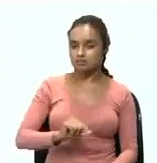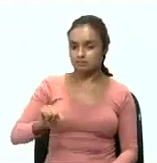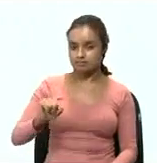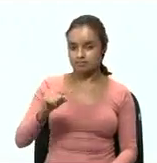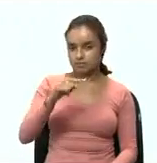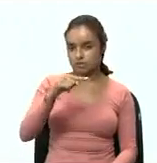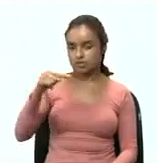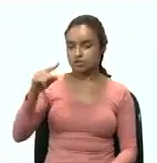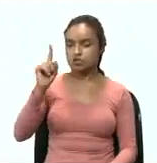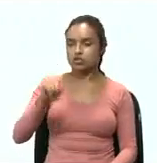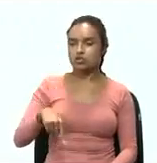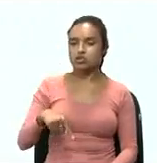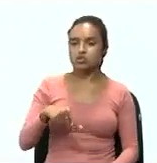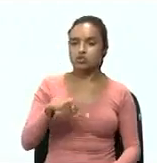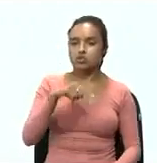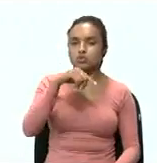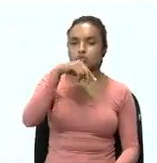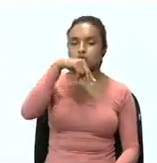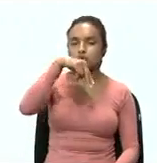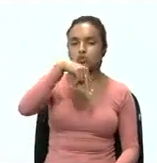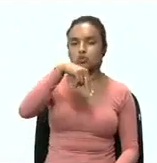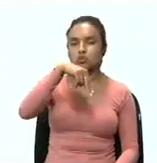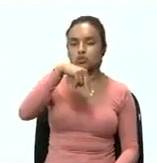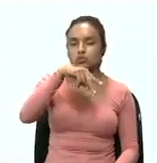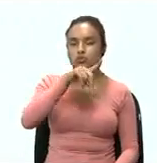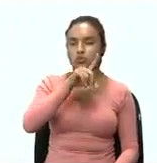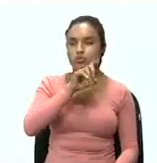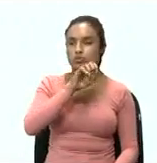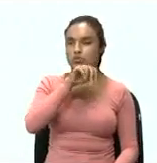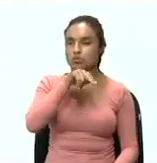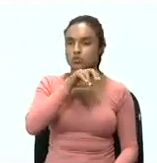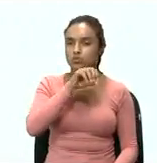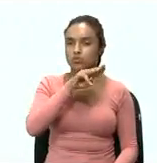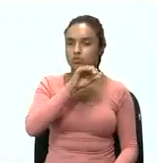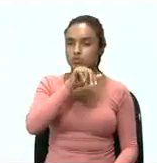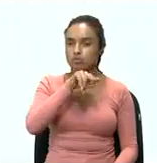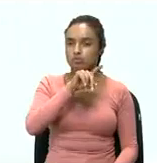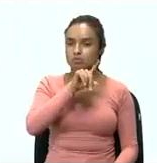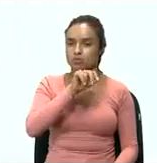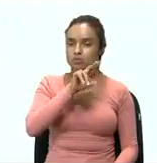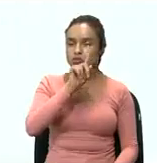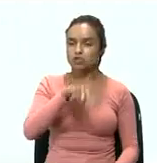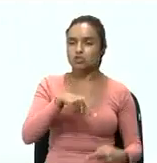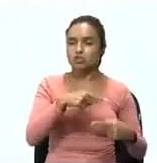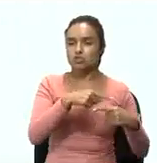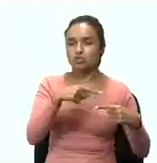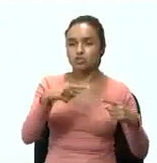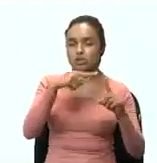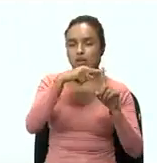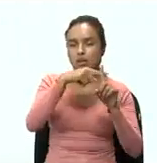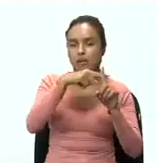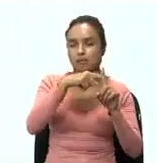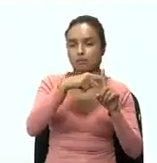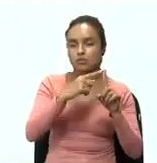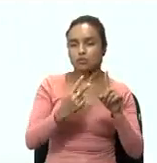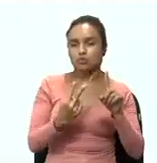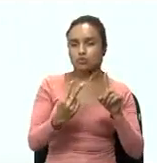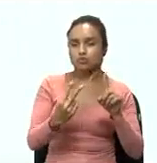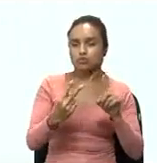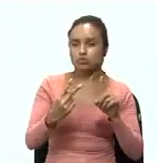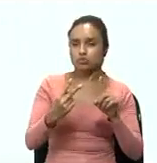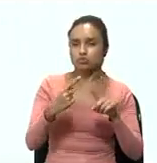numerador com 1 e eu vou trazer o 2t mais 1 para o denominador com expoente positivo. Então, 2 que multiplica